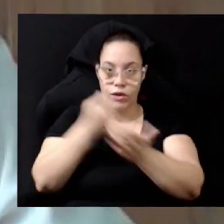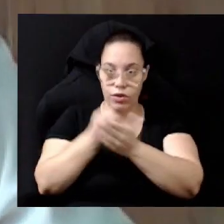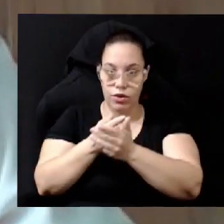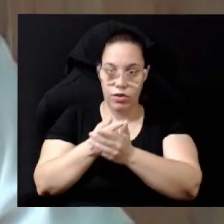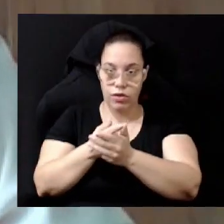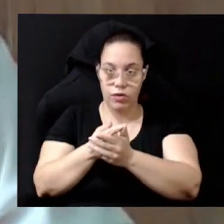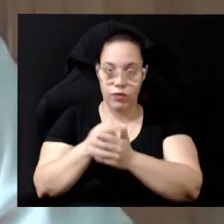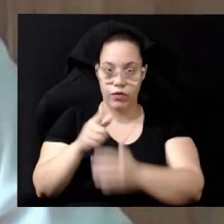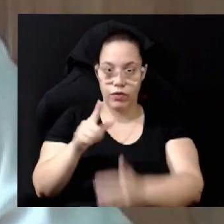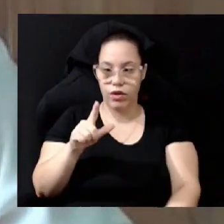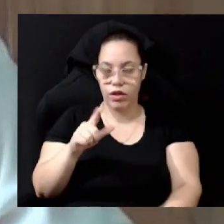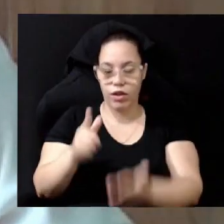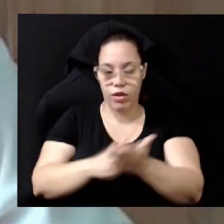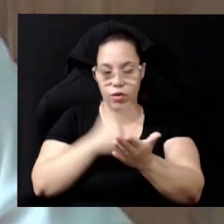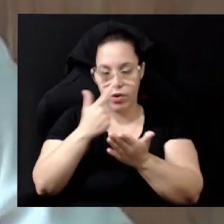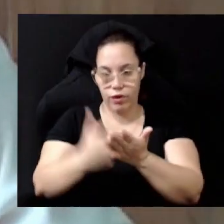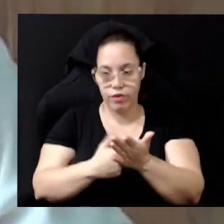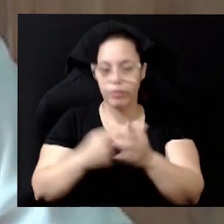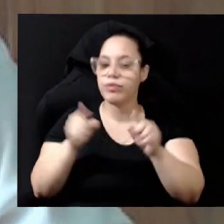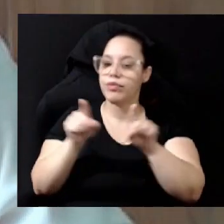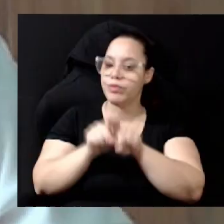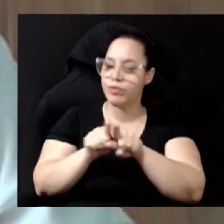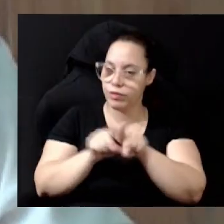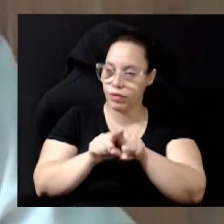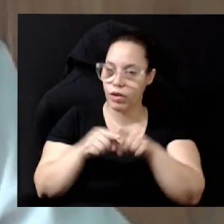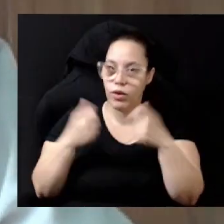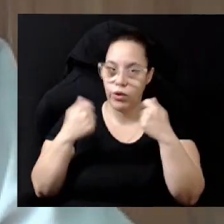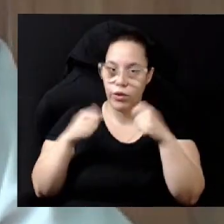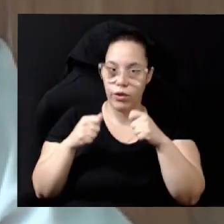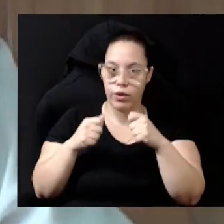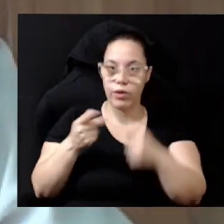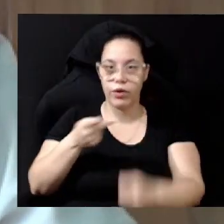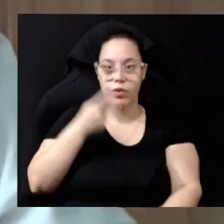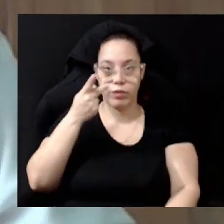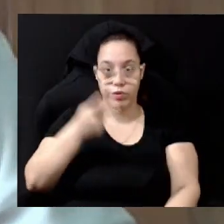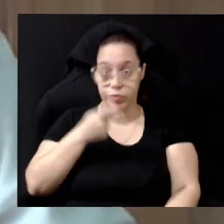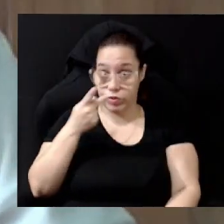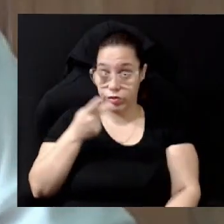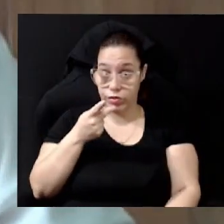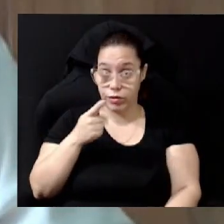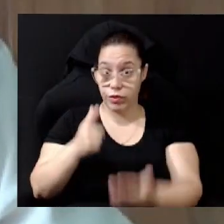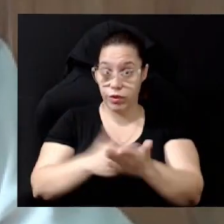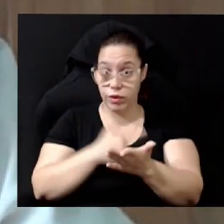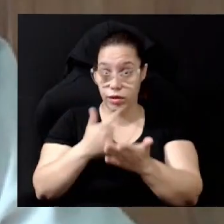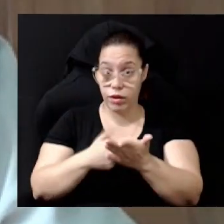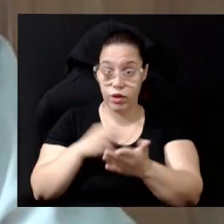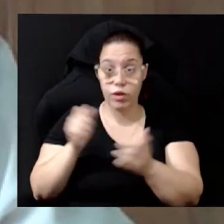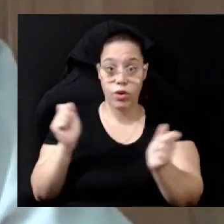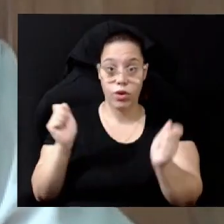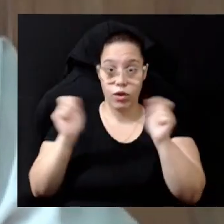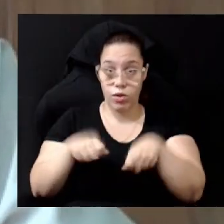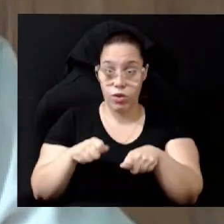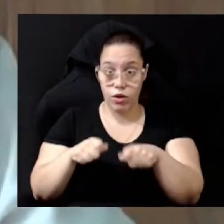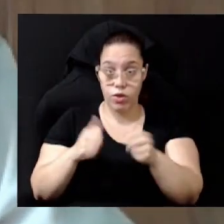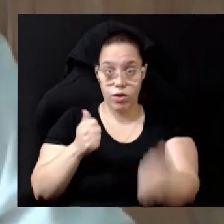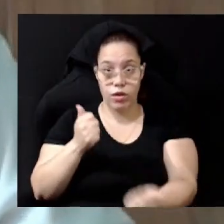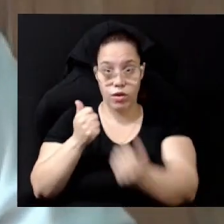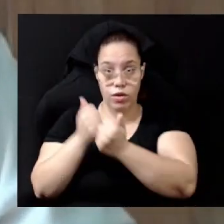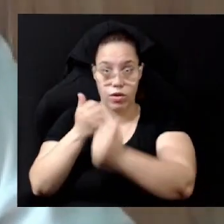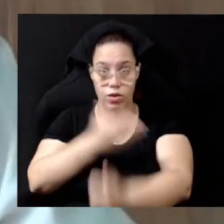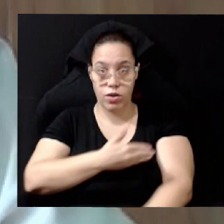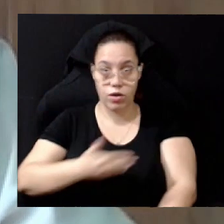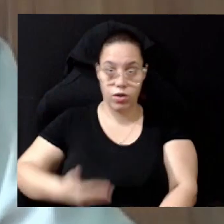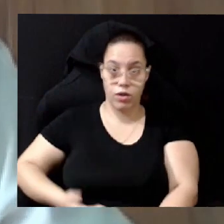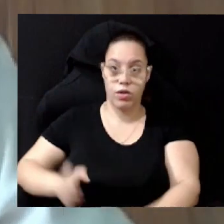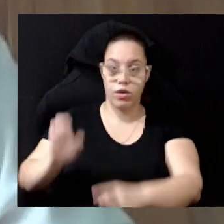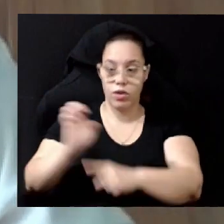inclusive o link de vendas do livro. E eu também preciso mencionar que o livro só foi possível